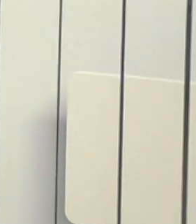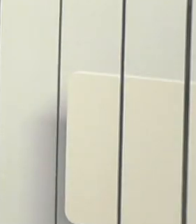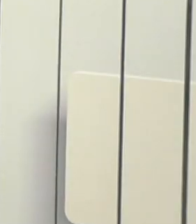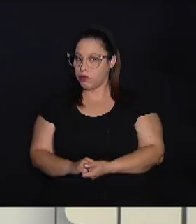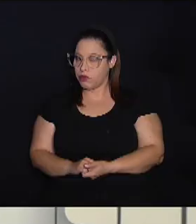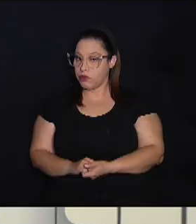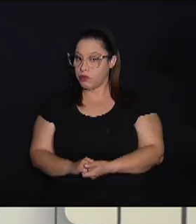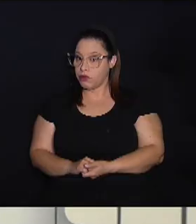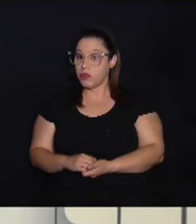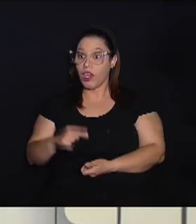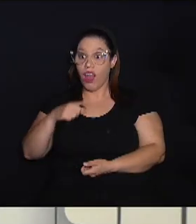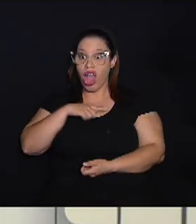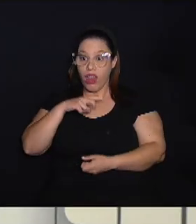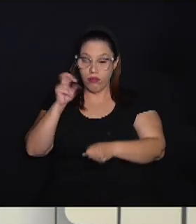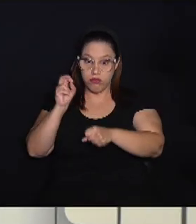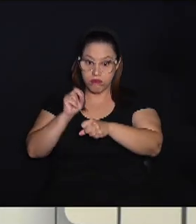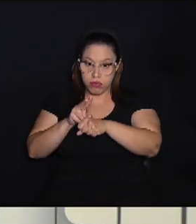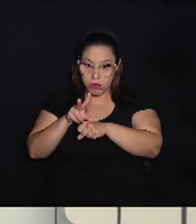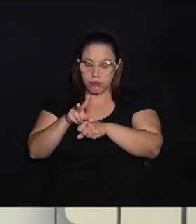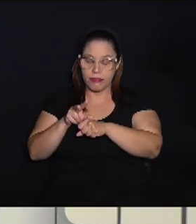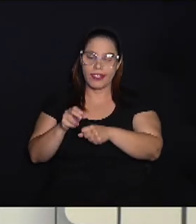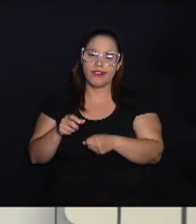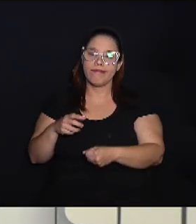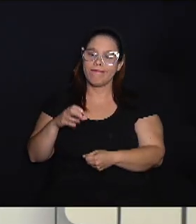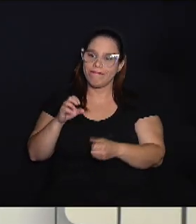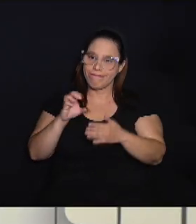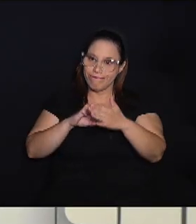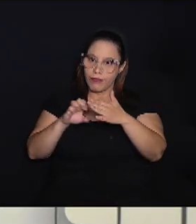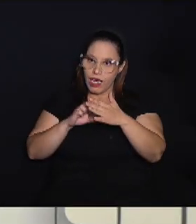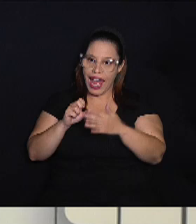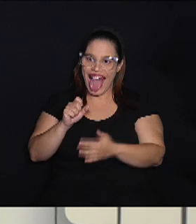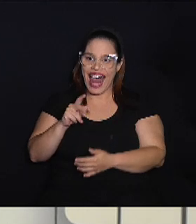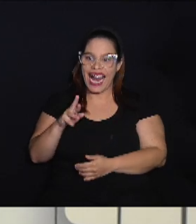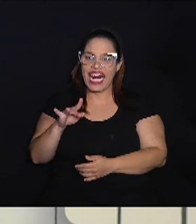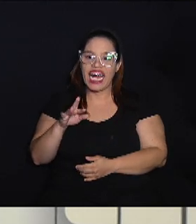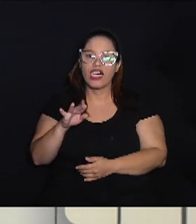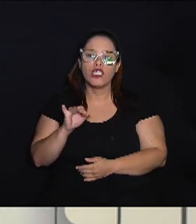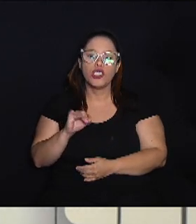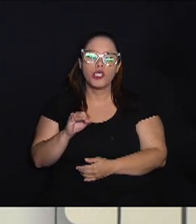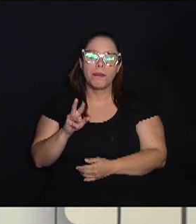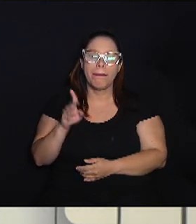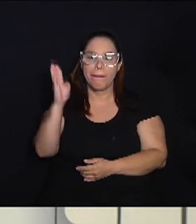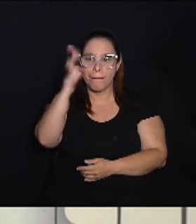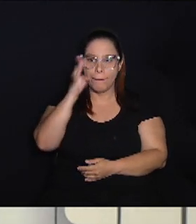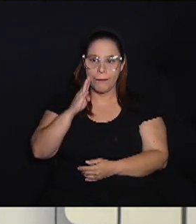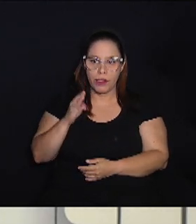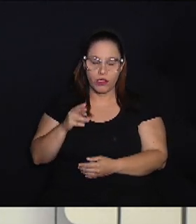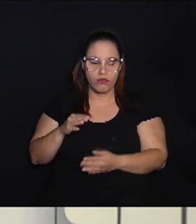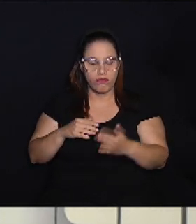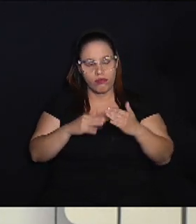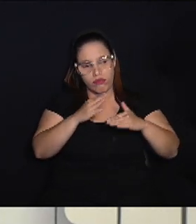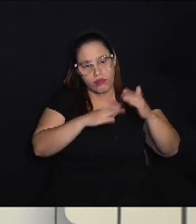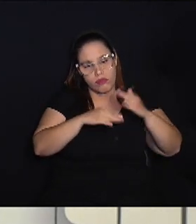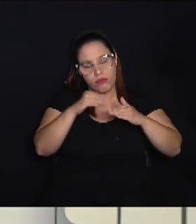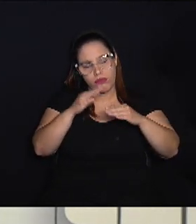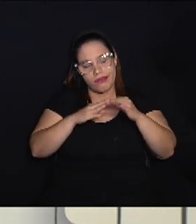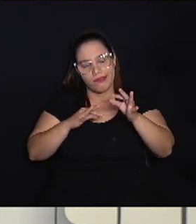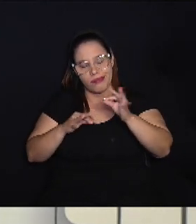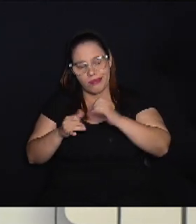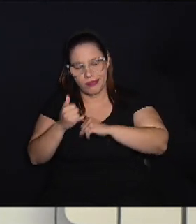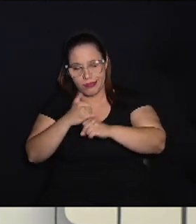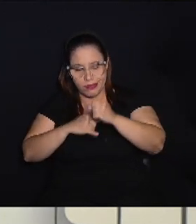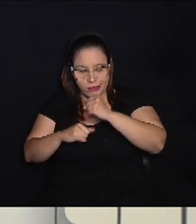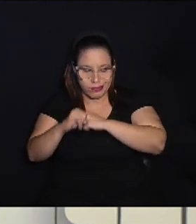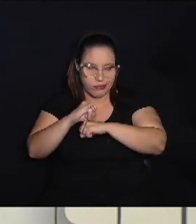E tem mais vagas de emprego, viu? Porque a Alert Brasil, empresa de serviços de soluções digitais, atendimento